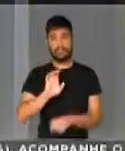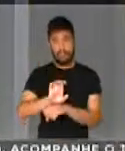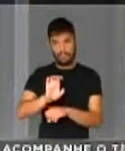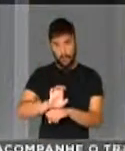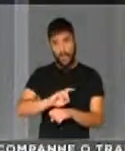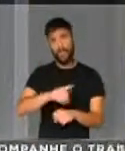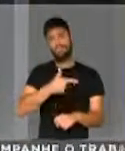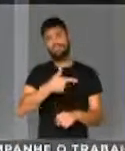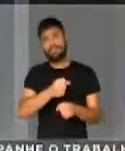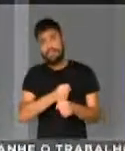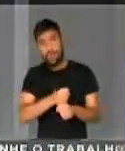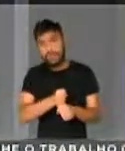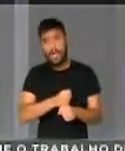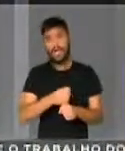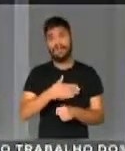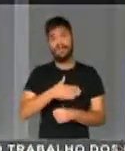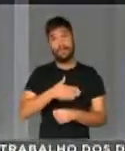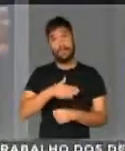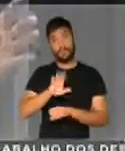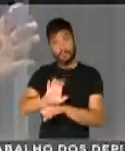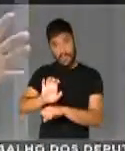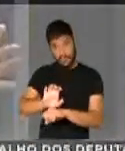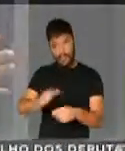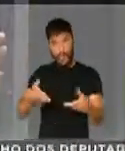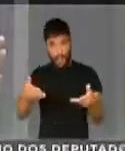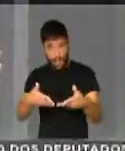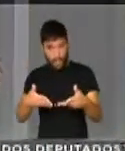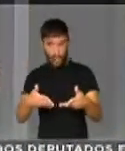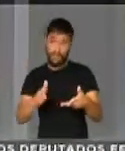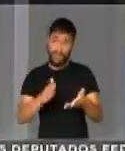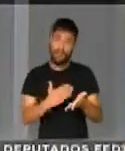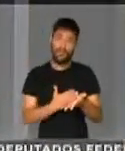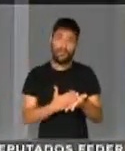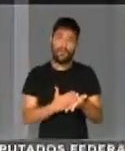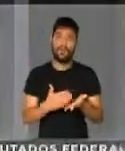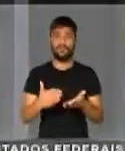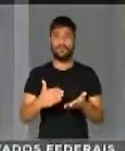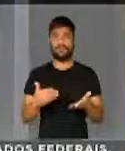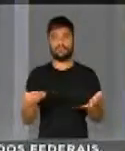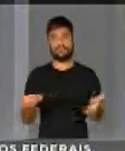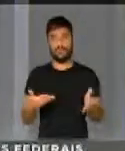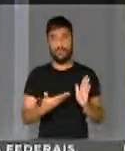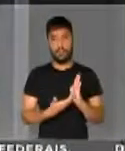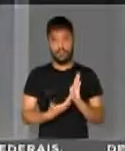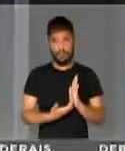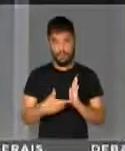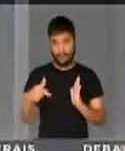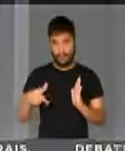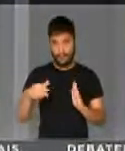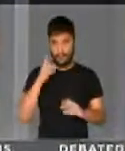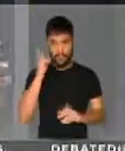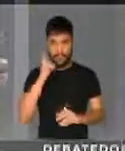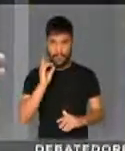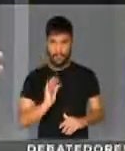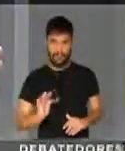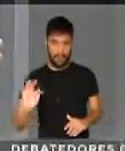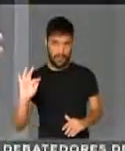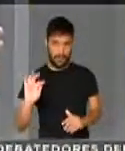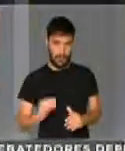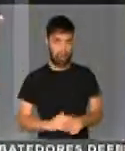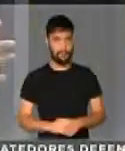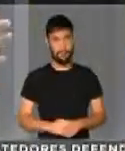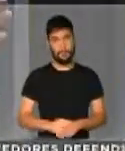anos como parlamentar no meu estado e agora estou, nesse momento, como deputado federal.